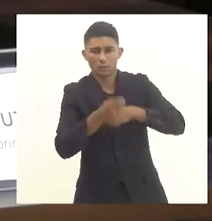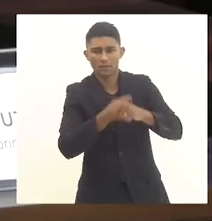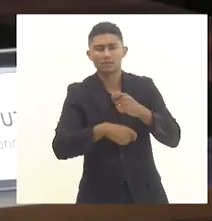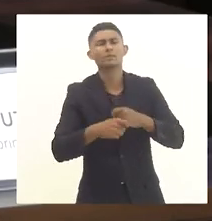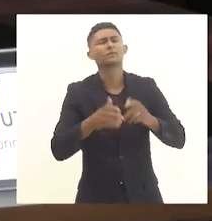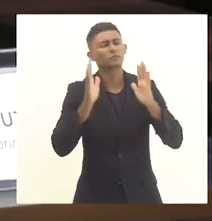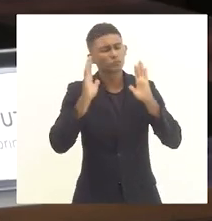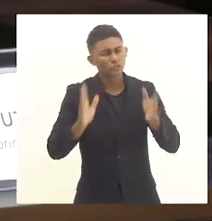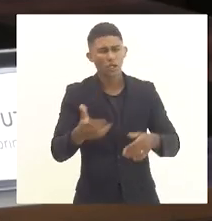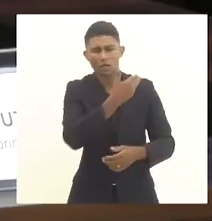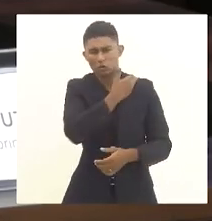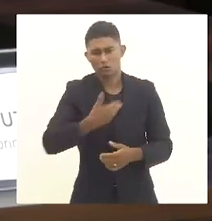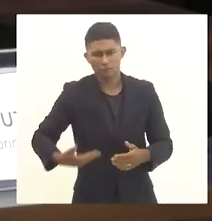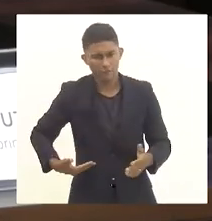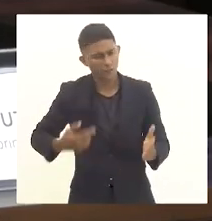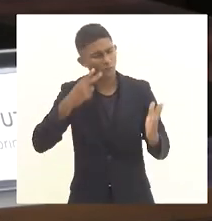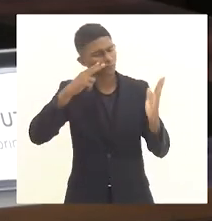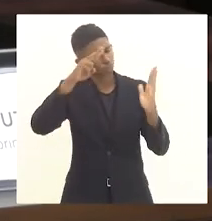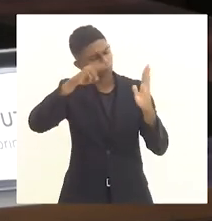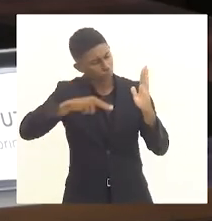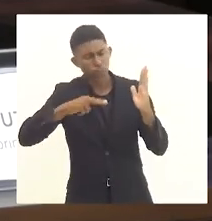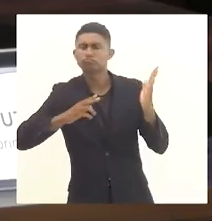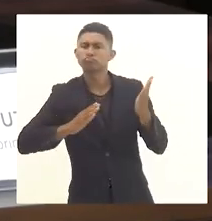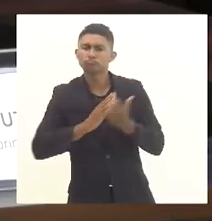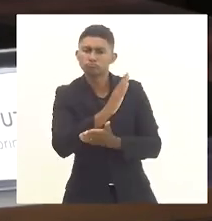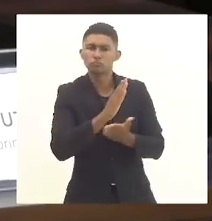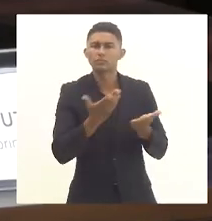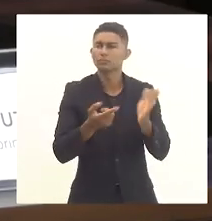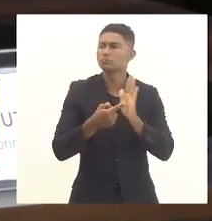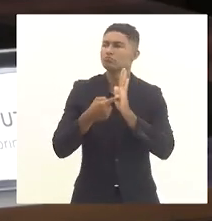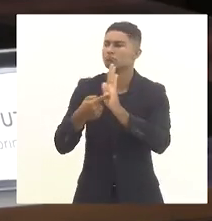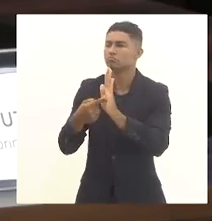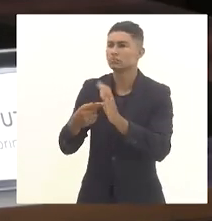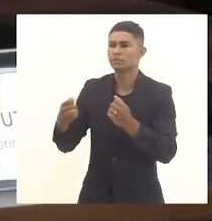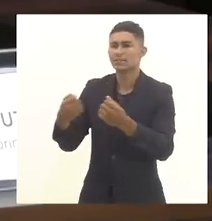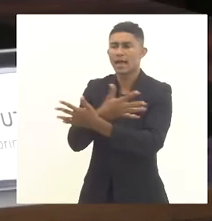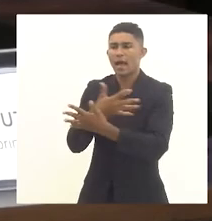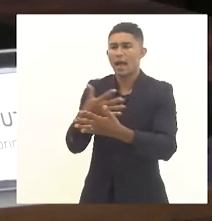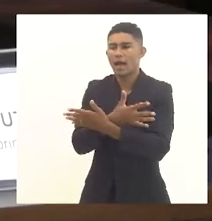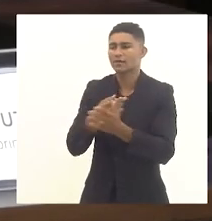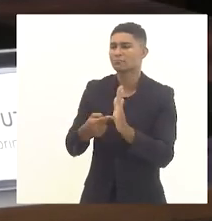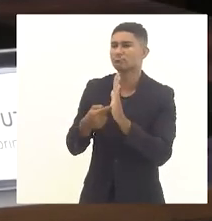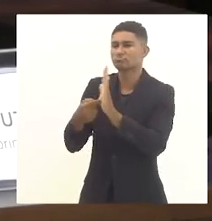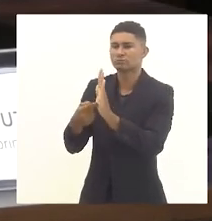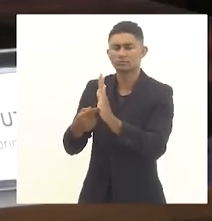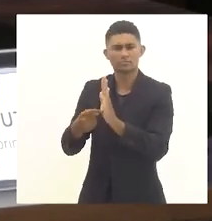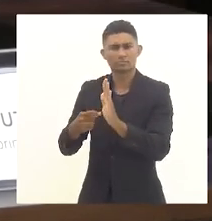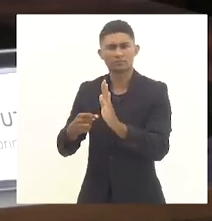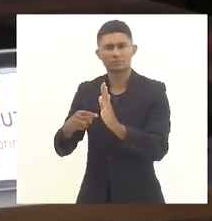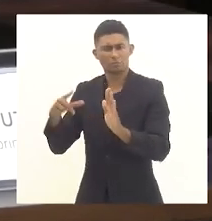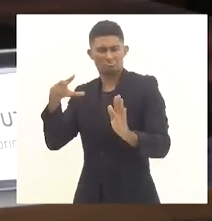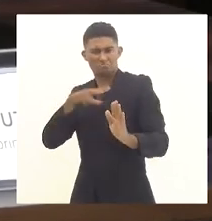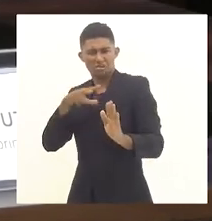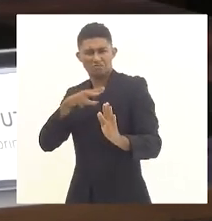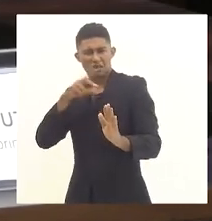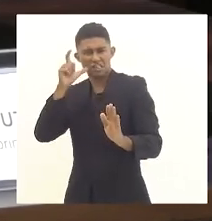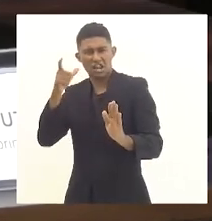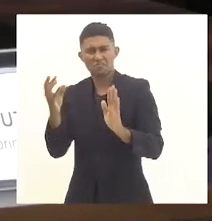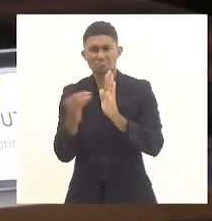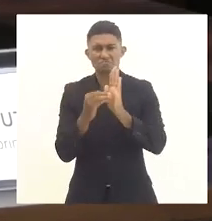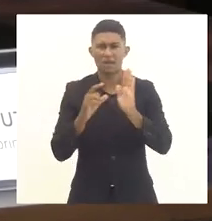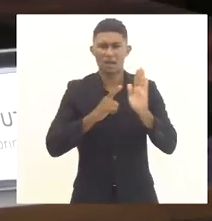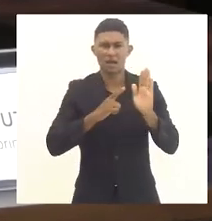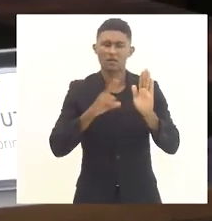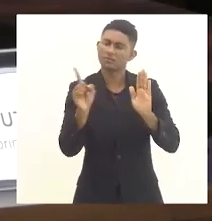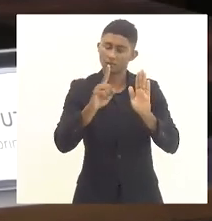pública para as cidades, de gestor público para gestor público. Não tem inovação nem interesse do setor privado. O que tem ali é um projeto de